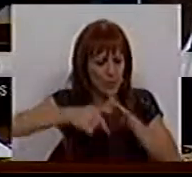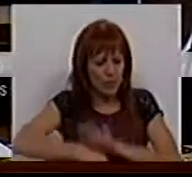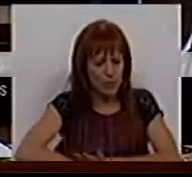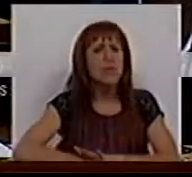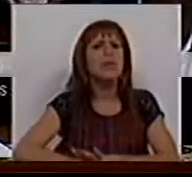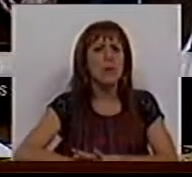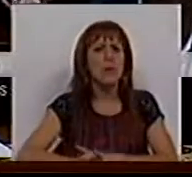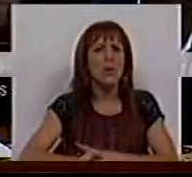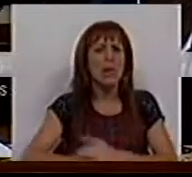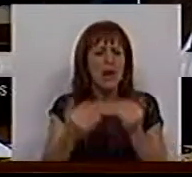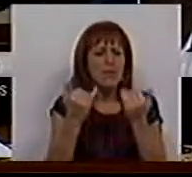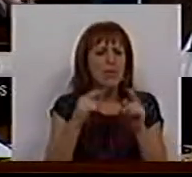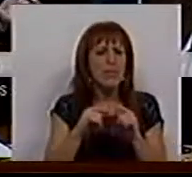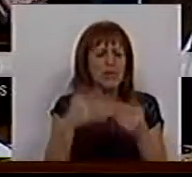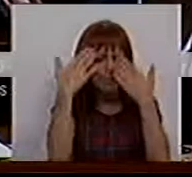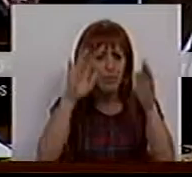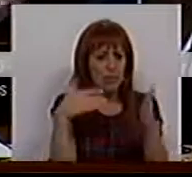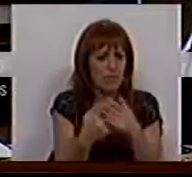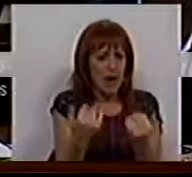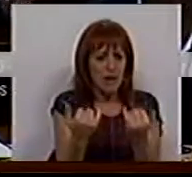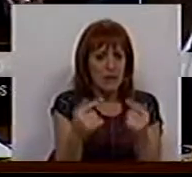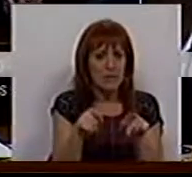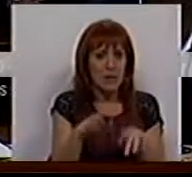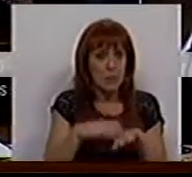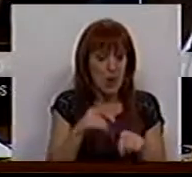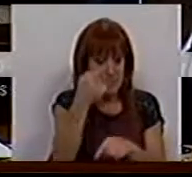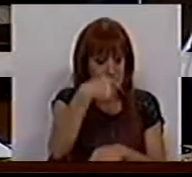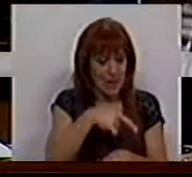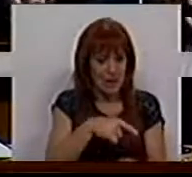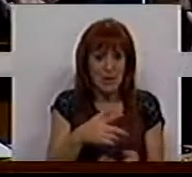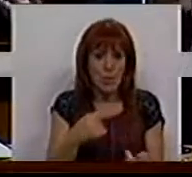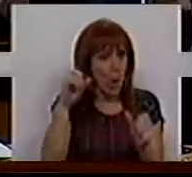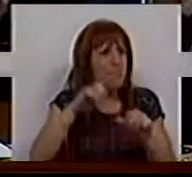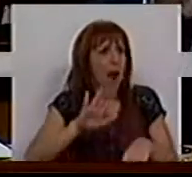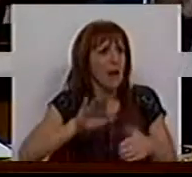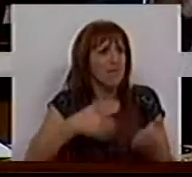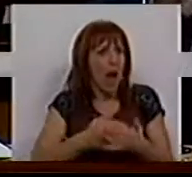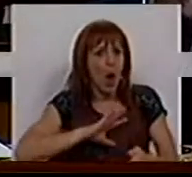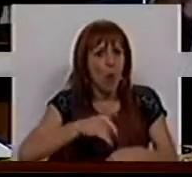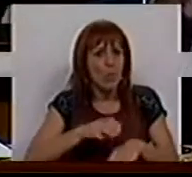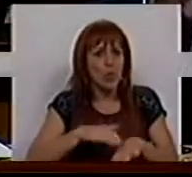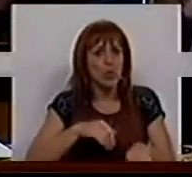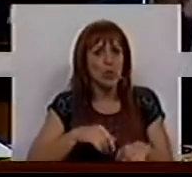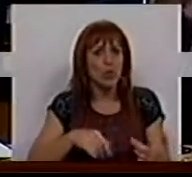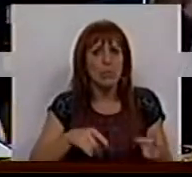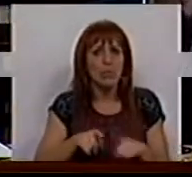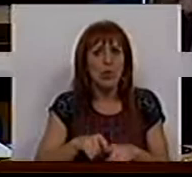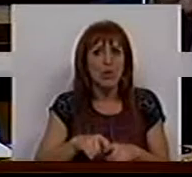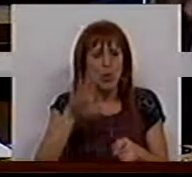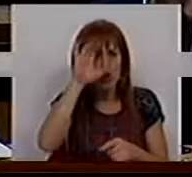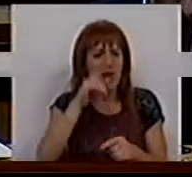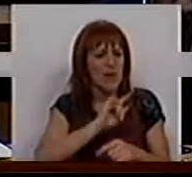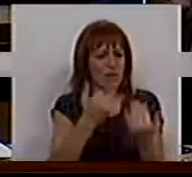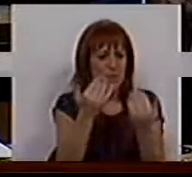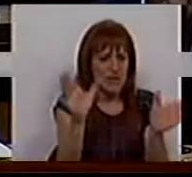aprofundar informações e democratizar informações sobre este caso. Não vem mal ao mundo pelo Estado ter